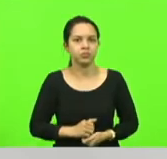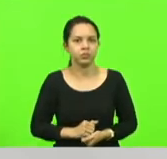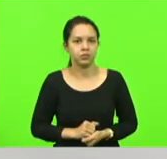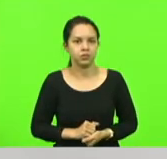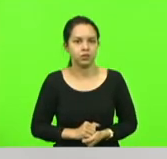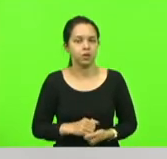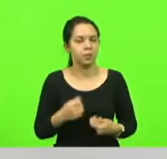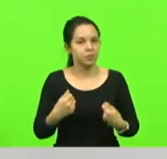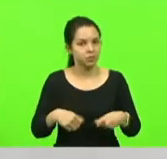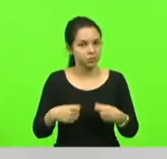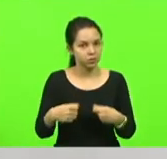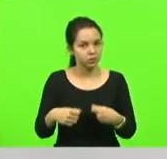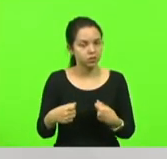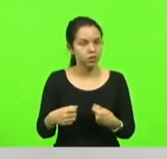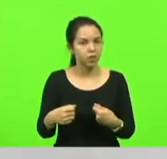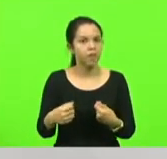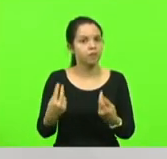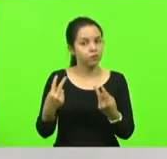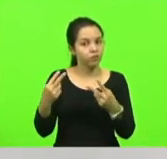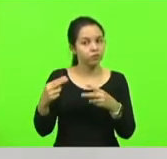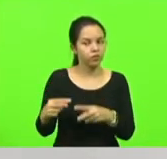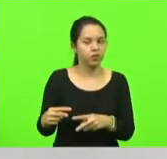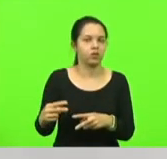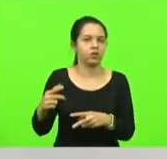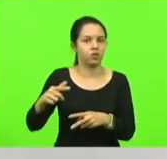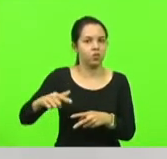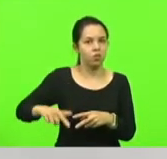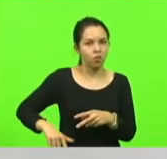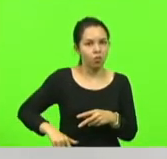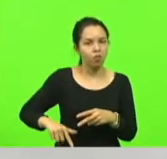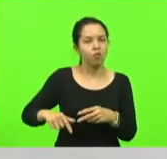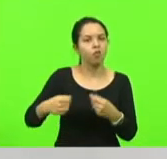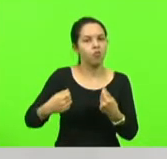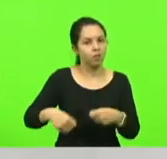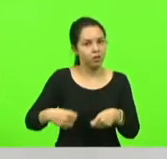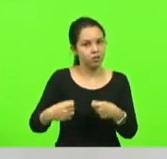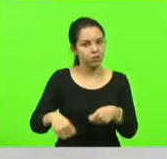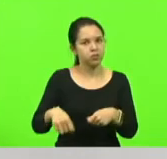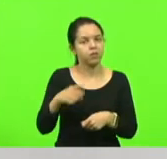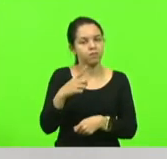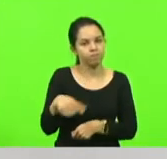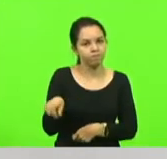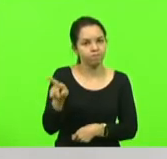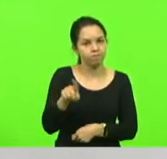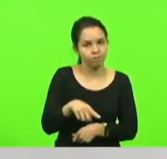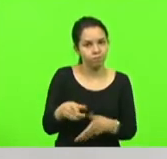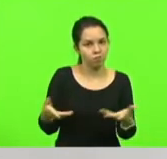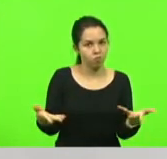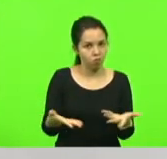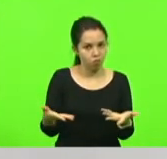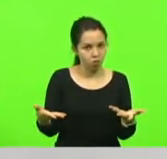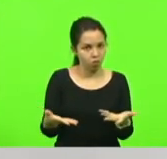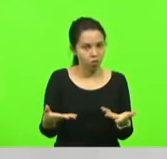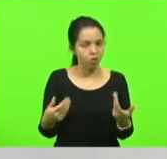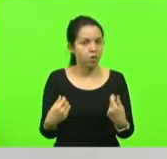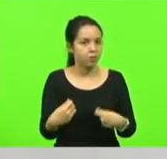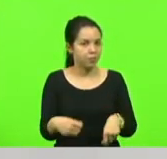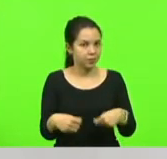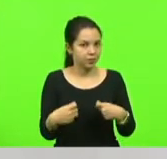reveja essa questão, que faça até a revogação, nesse primeiro momento, em face a algumas